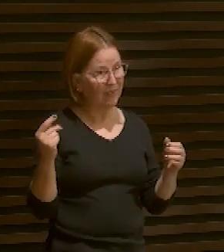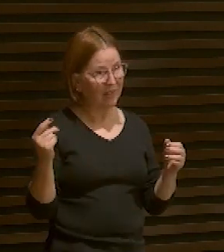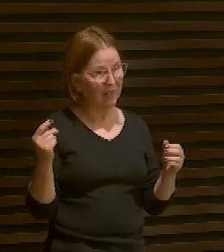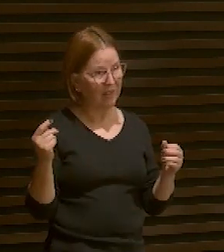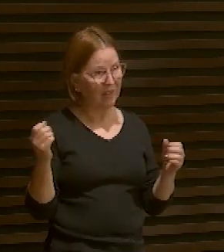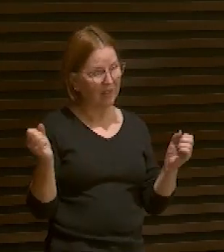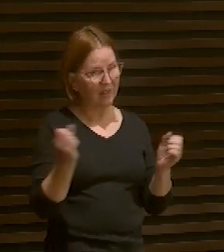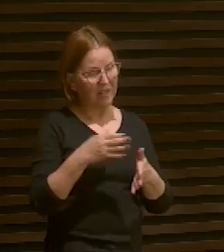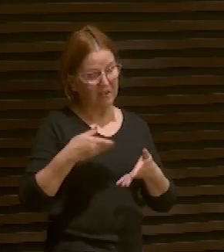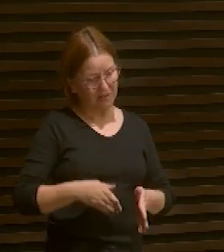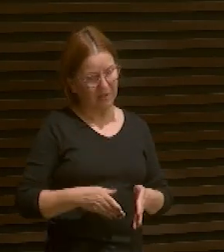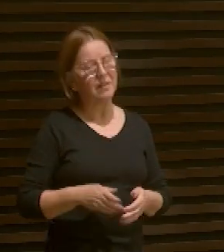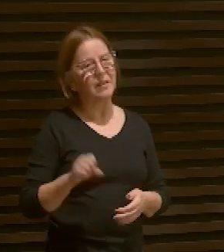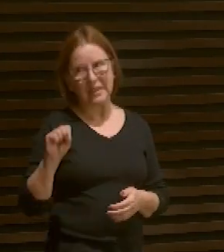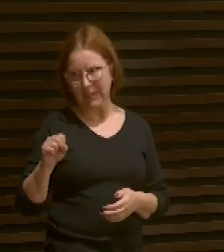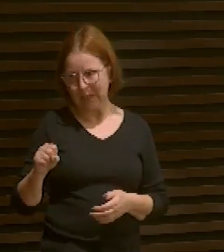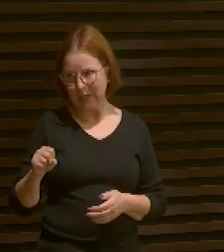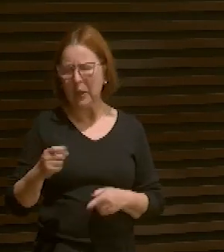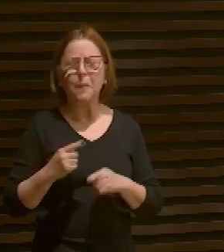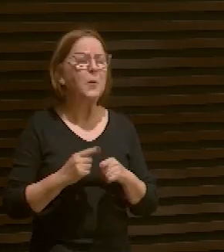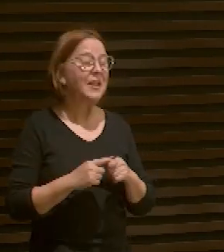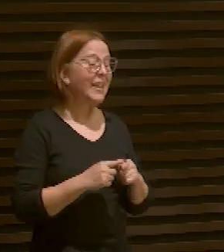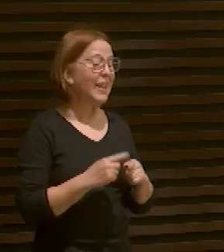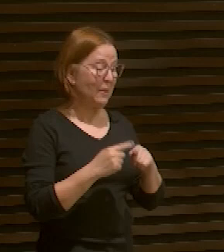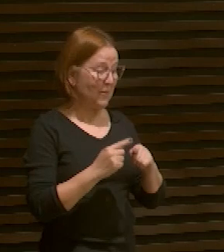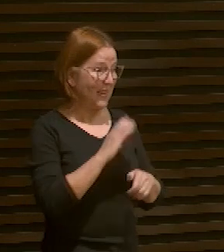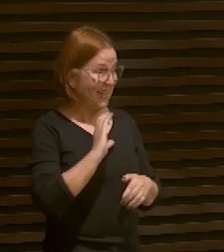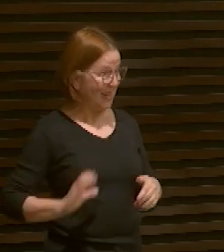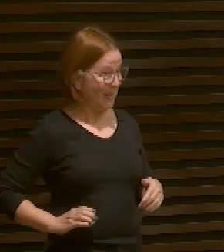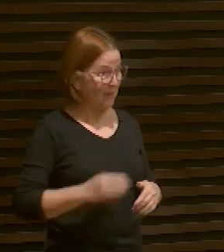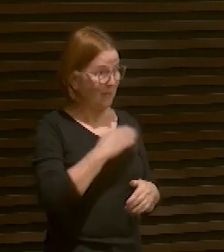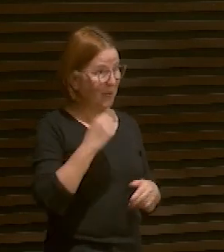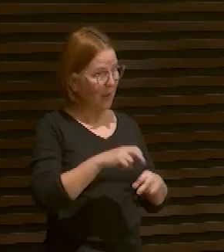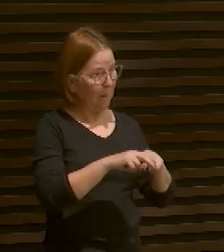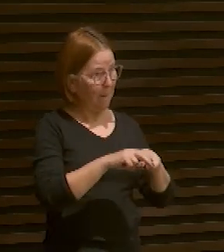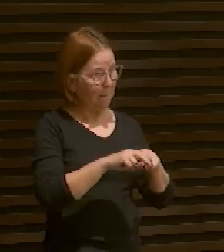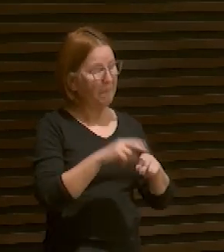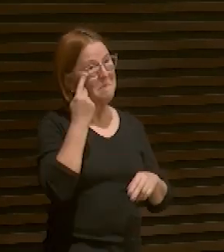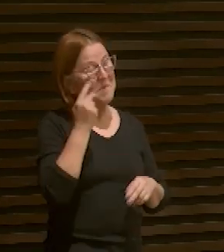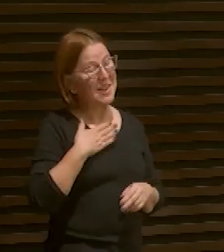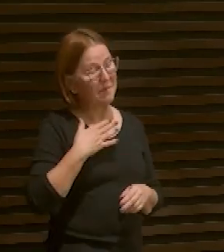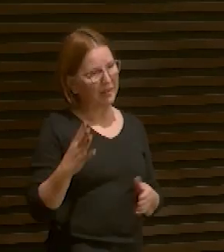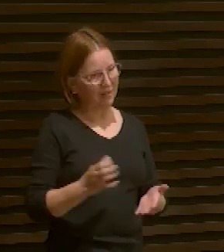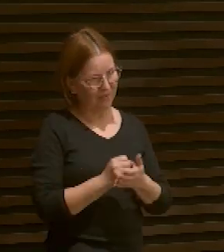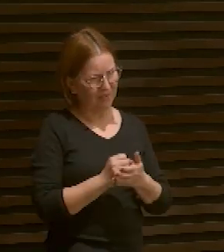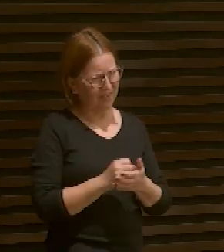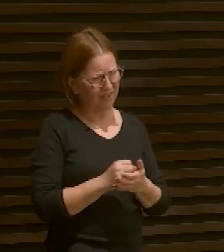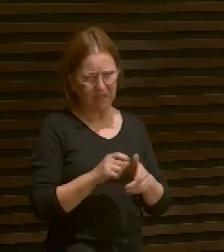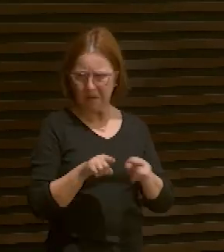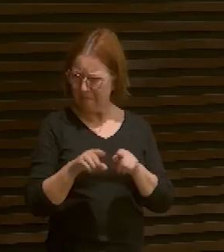tenho. Por que você tem certeza? Porque Cristo morreu para me salvar. Mas é só isso? Cristo morreu para me